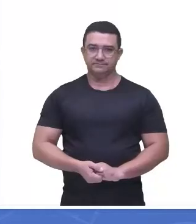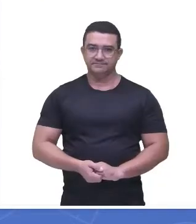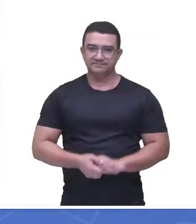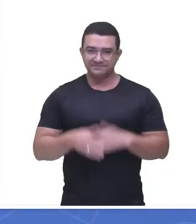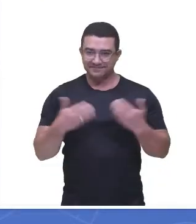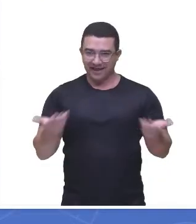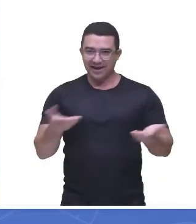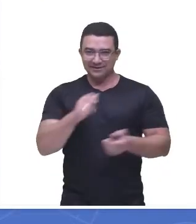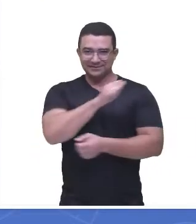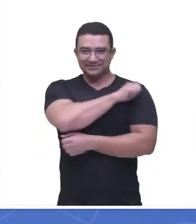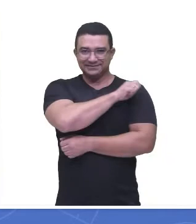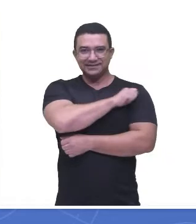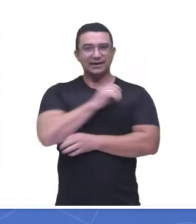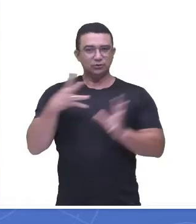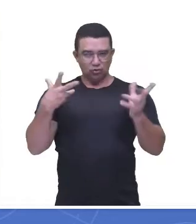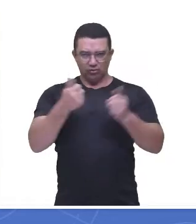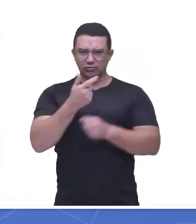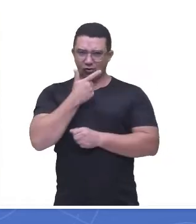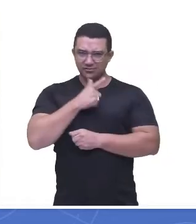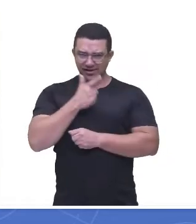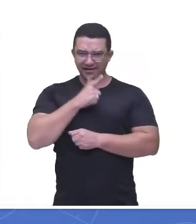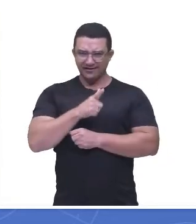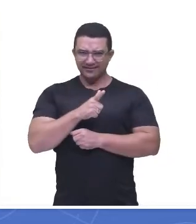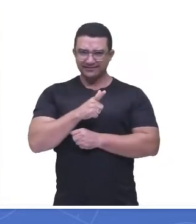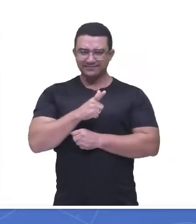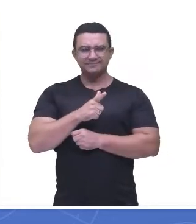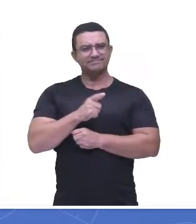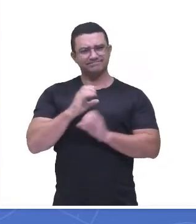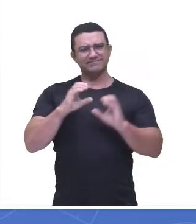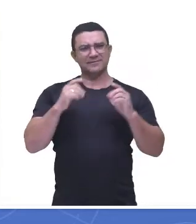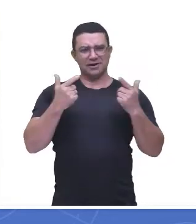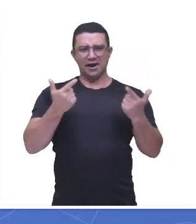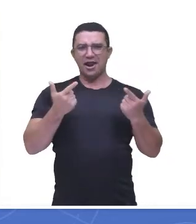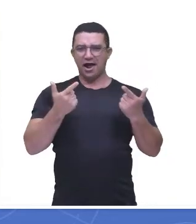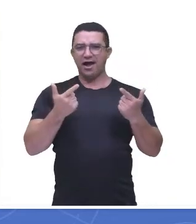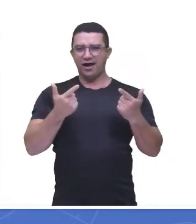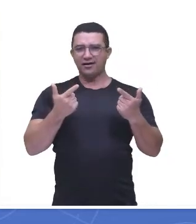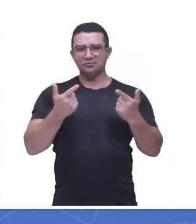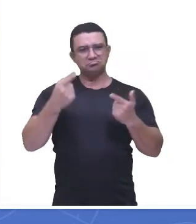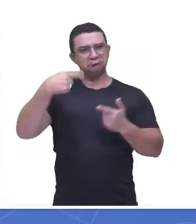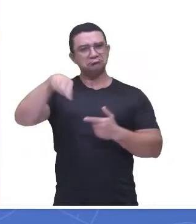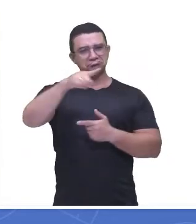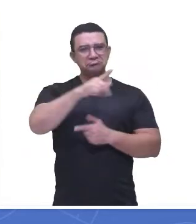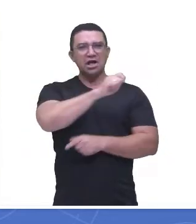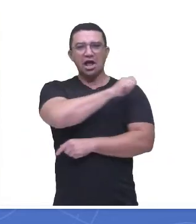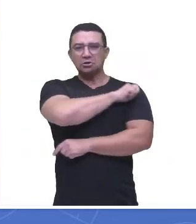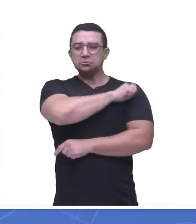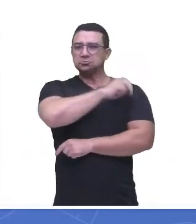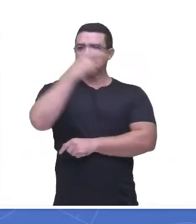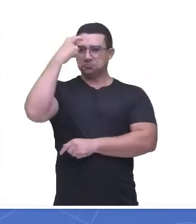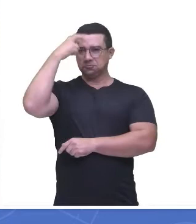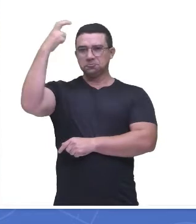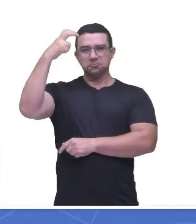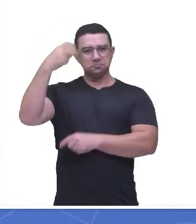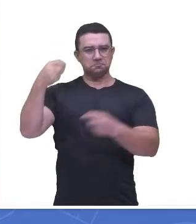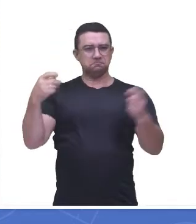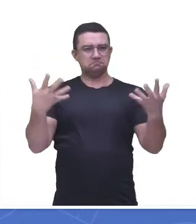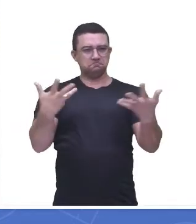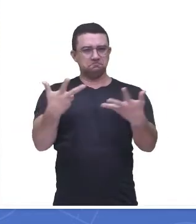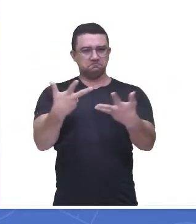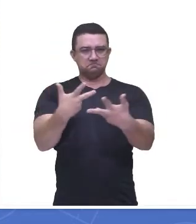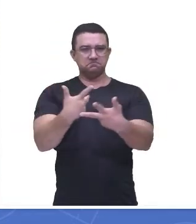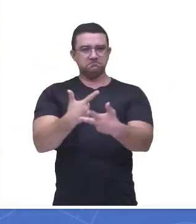Pessoal, todos conseguiram? Claro que sim. Alunos como vocês, hein?